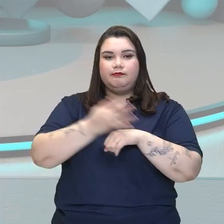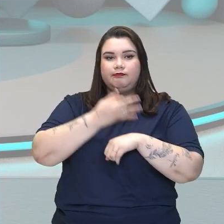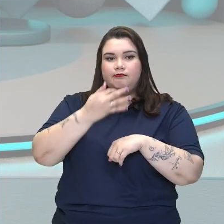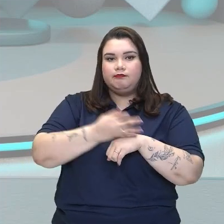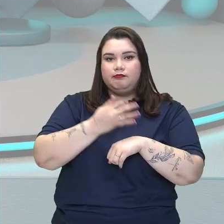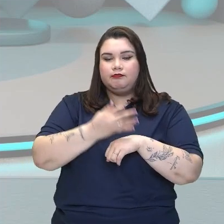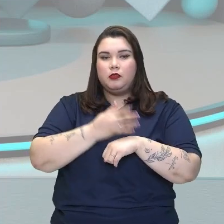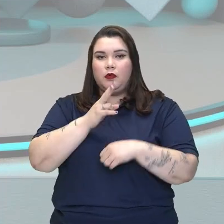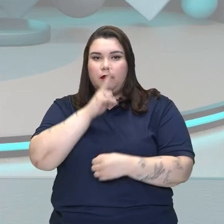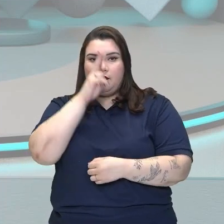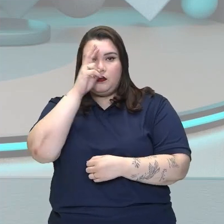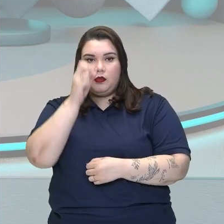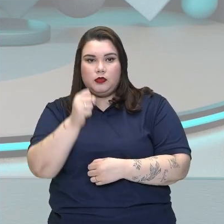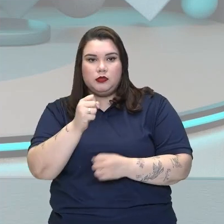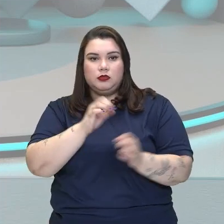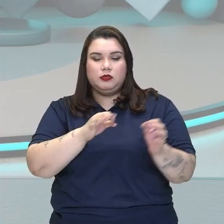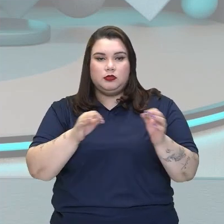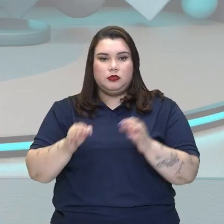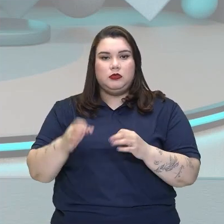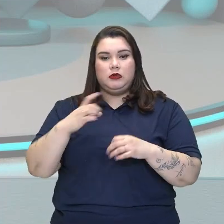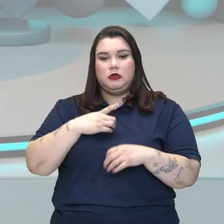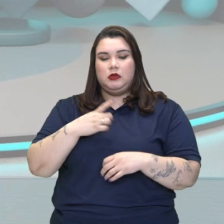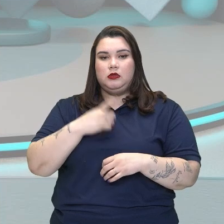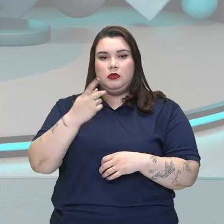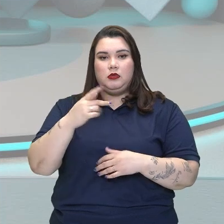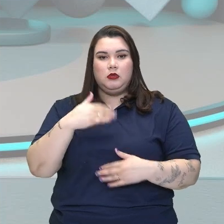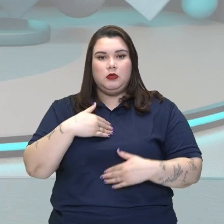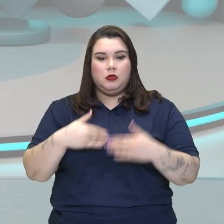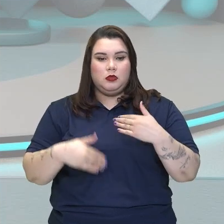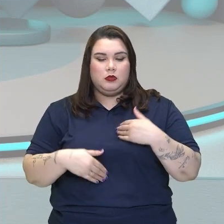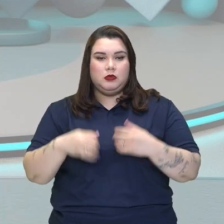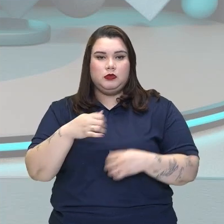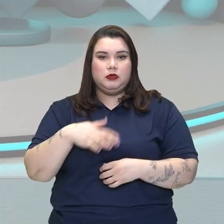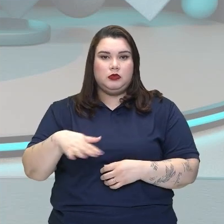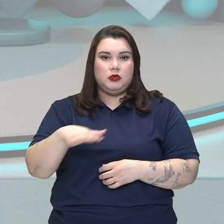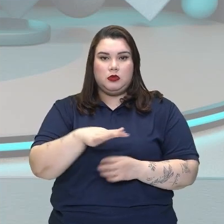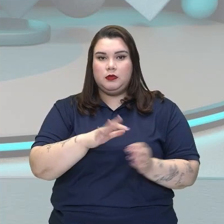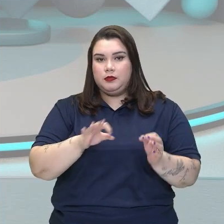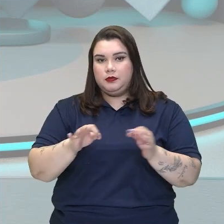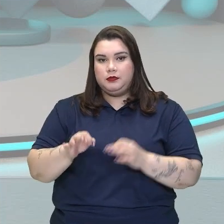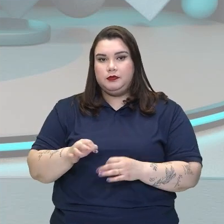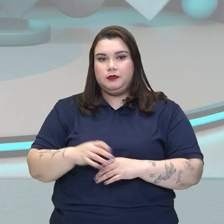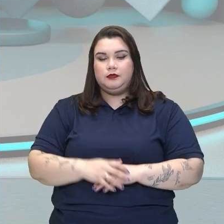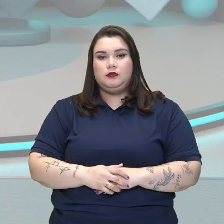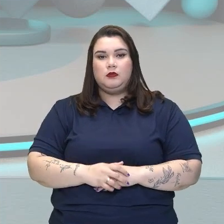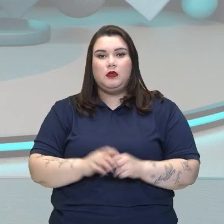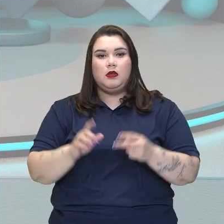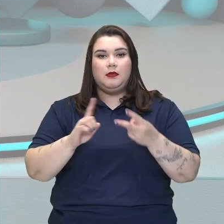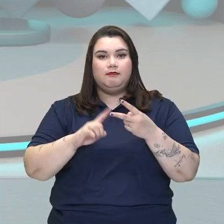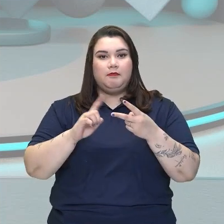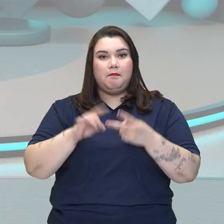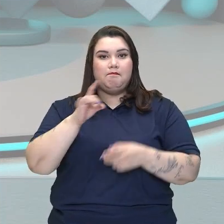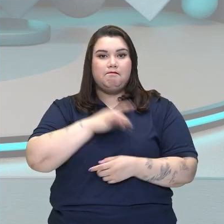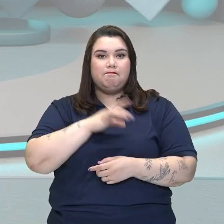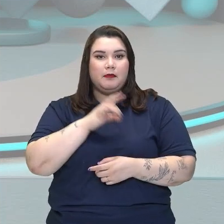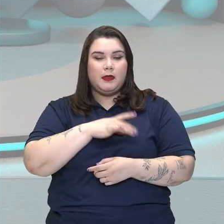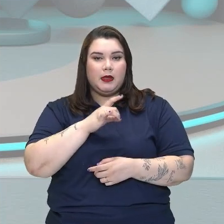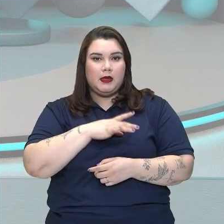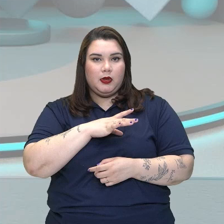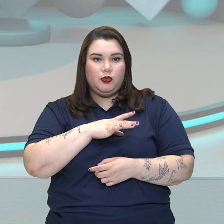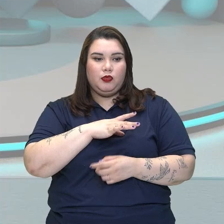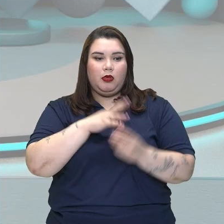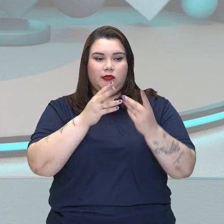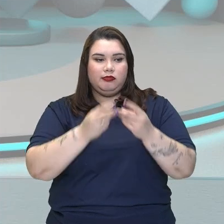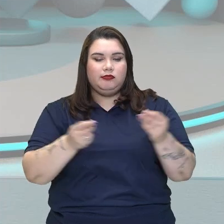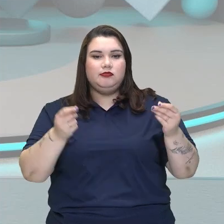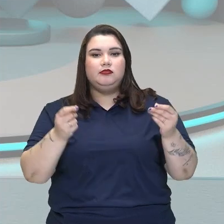resistência. Então, já está trabalhando na sua condição física de uma forma geral, tá? Superação de medos também faz parte. A altura é